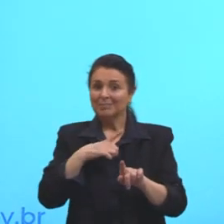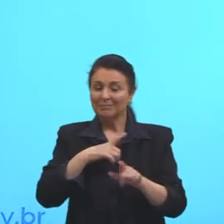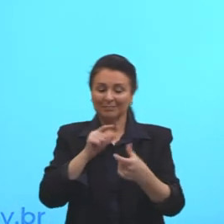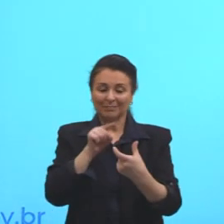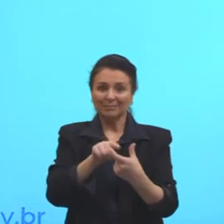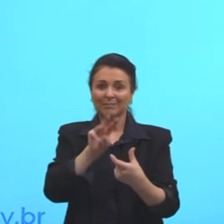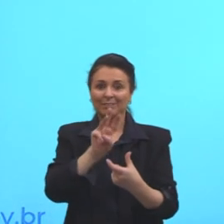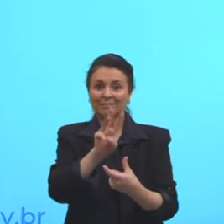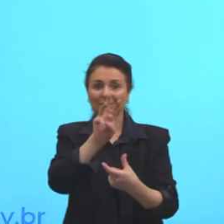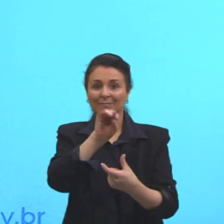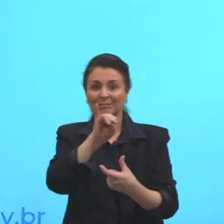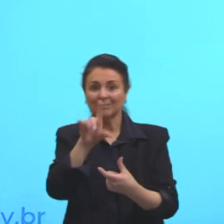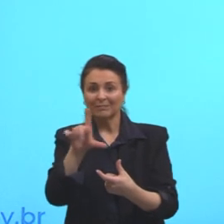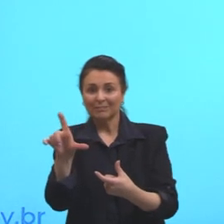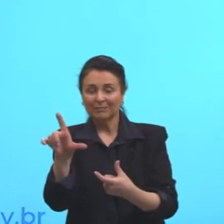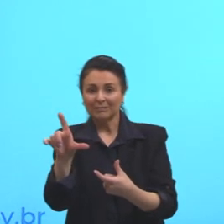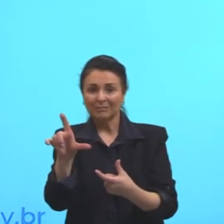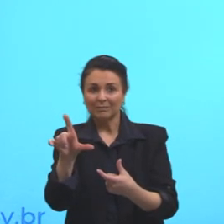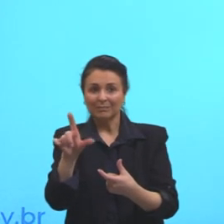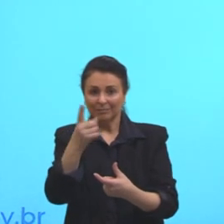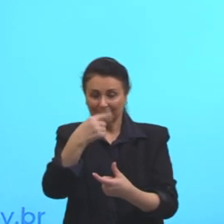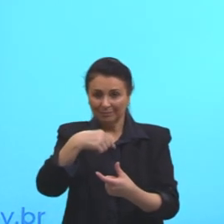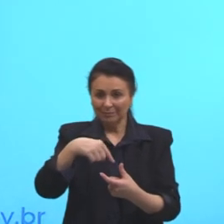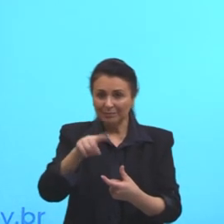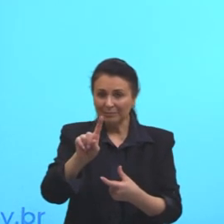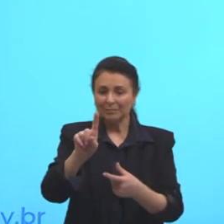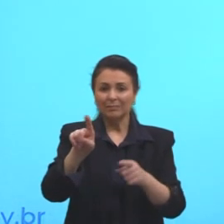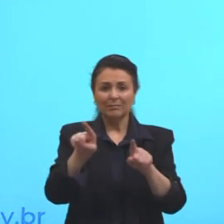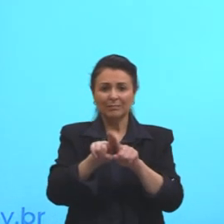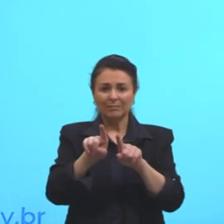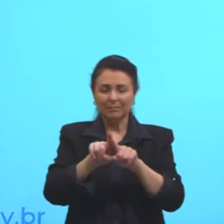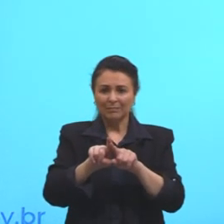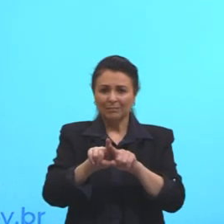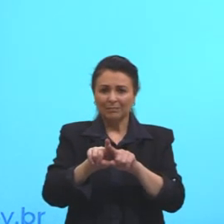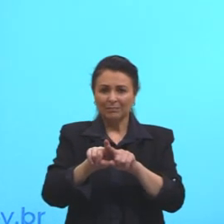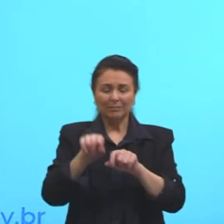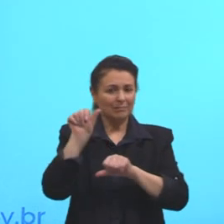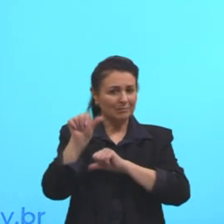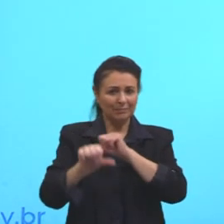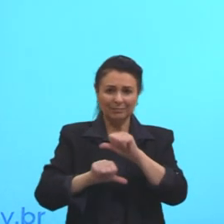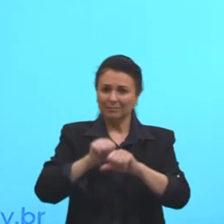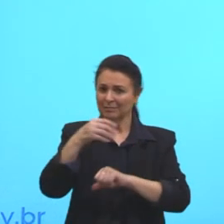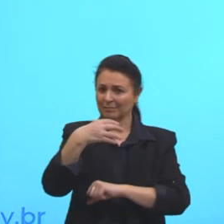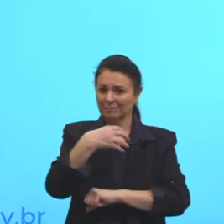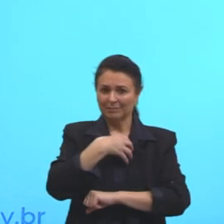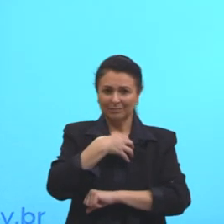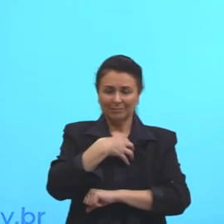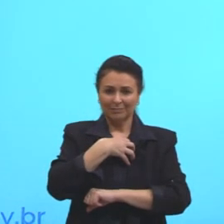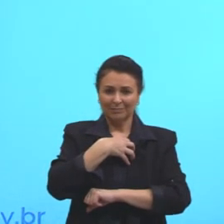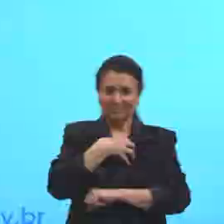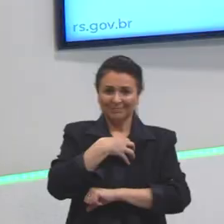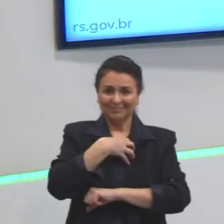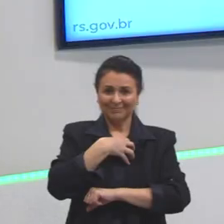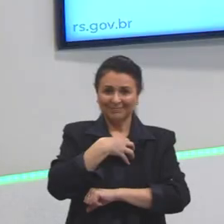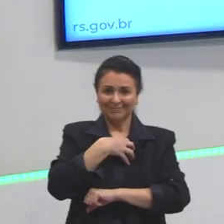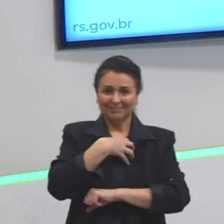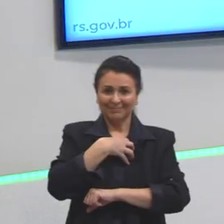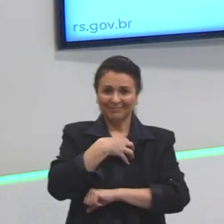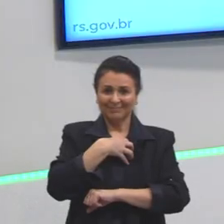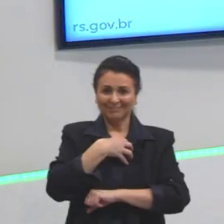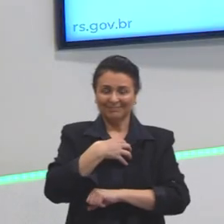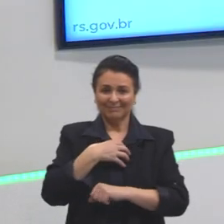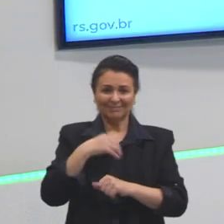o be não recebeu não não virou não mudou a forma não é mas aí voz nem World oi